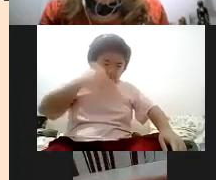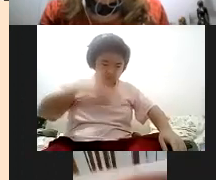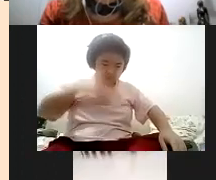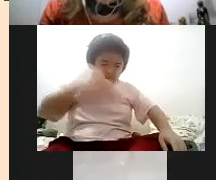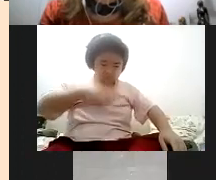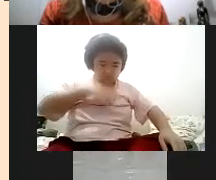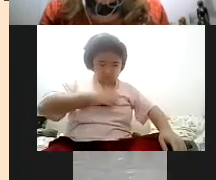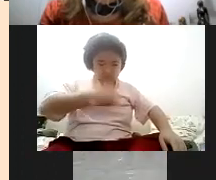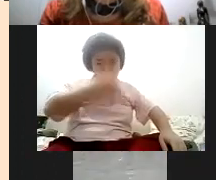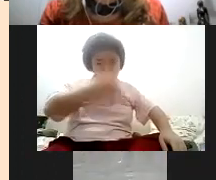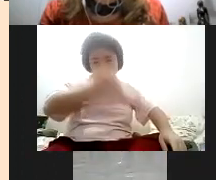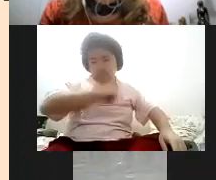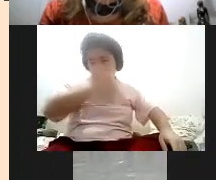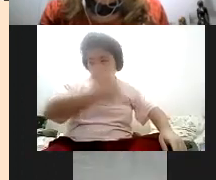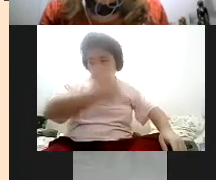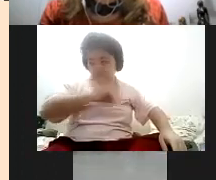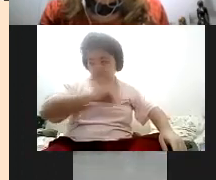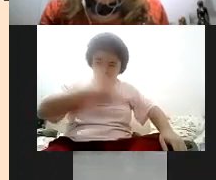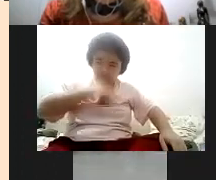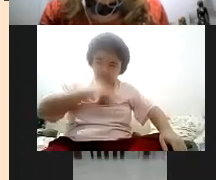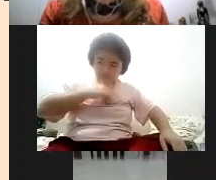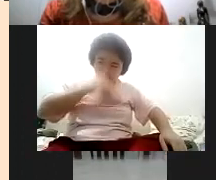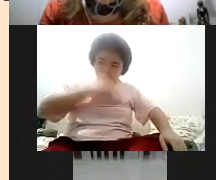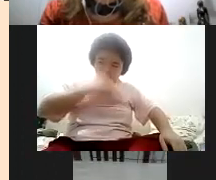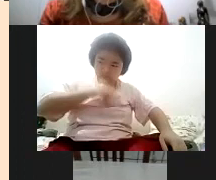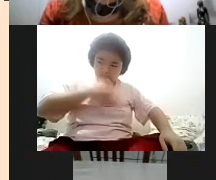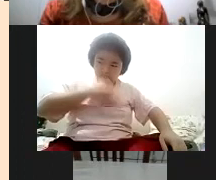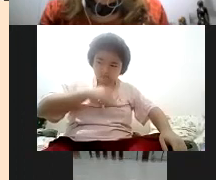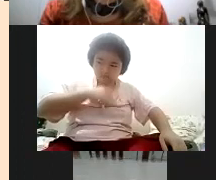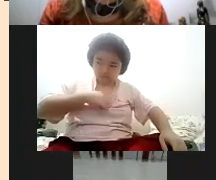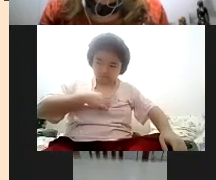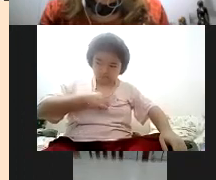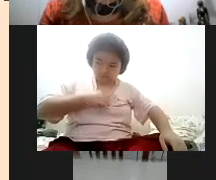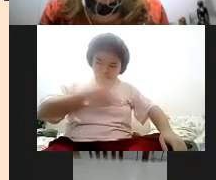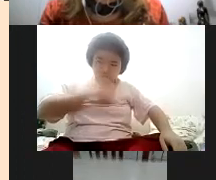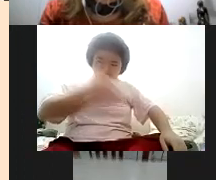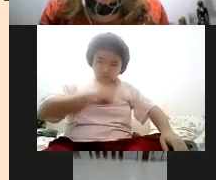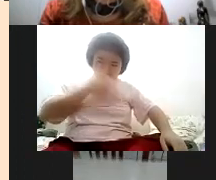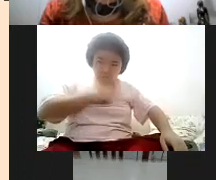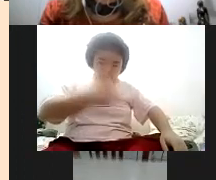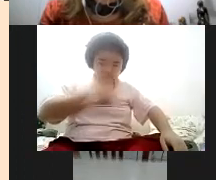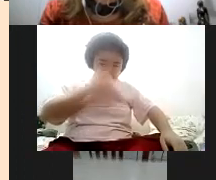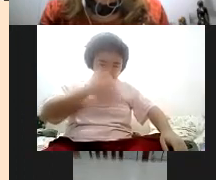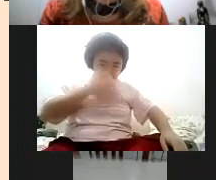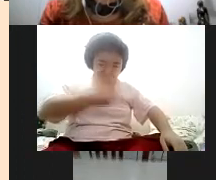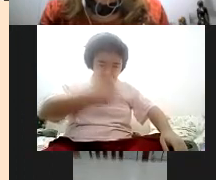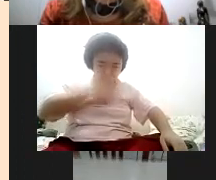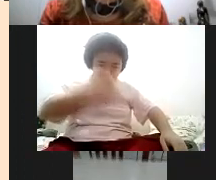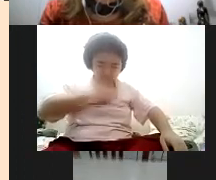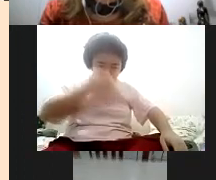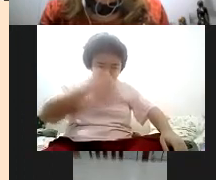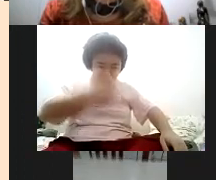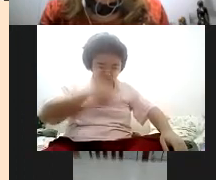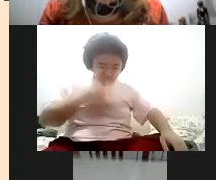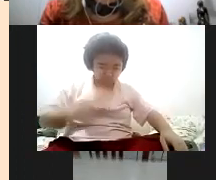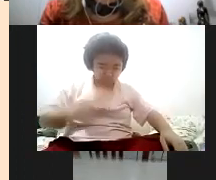em muitos momentos aí das suas vidas, eles tiveram que estabelecer uma comunicação com um profissional da